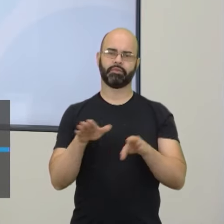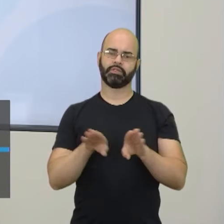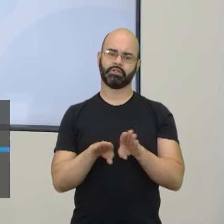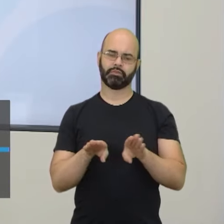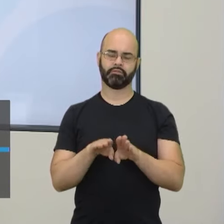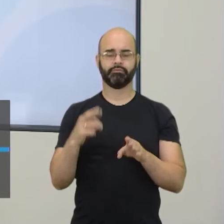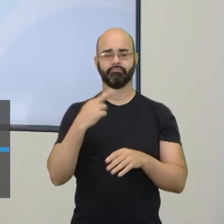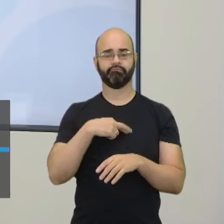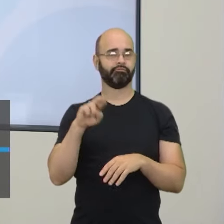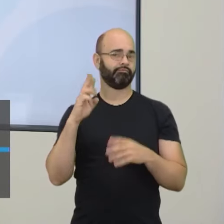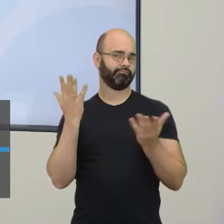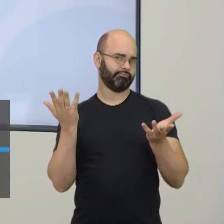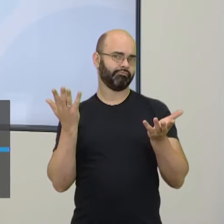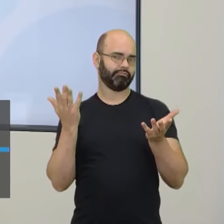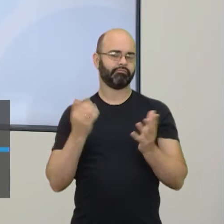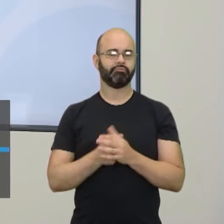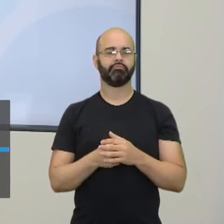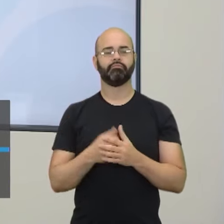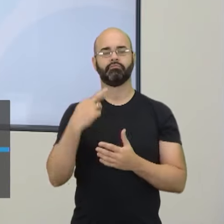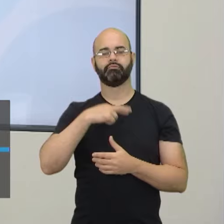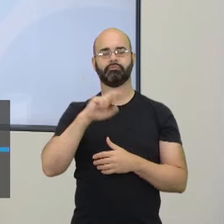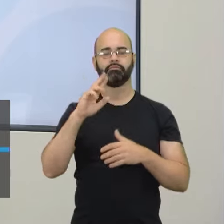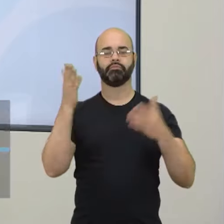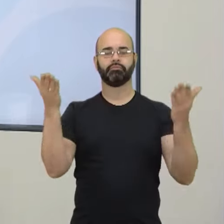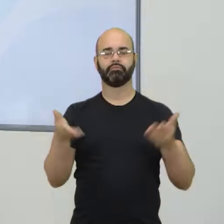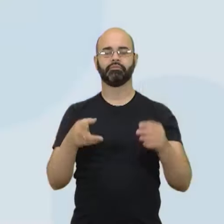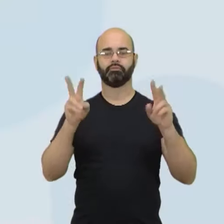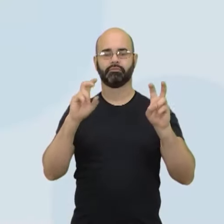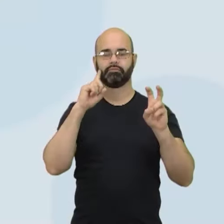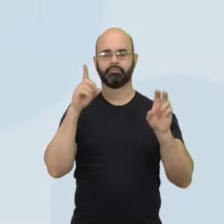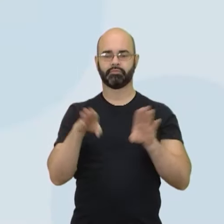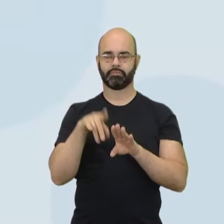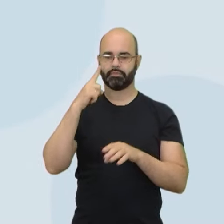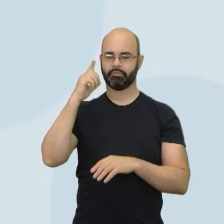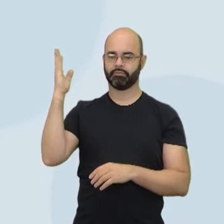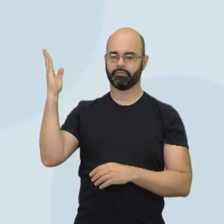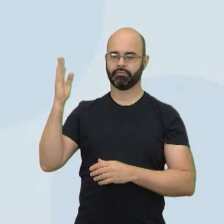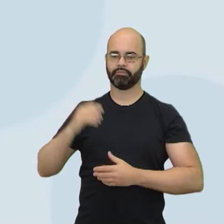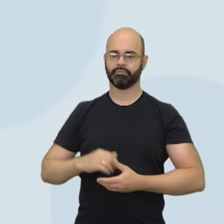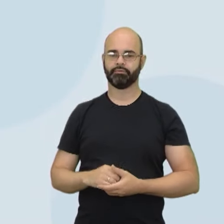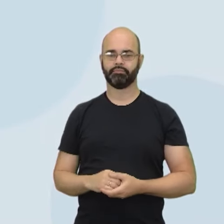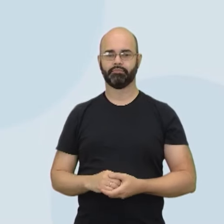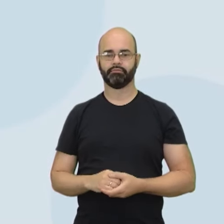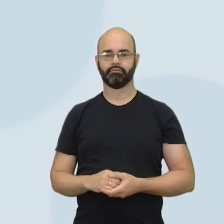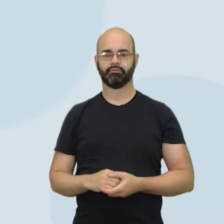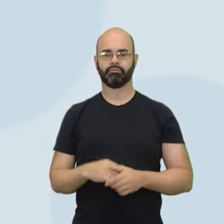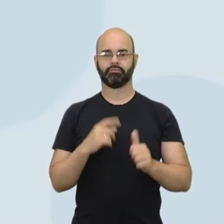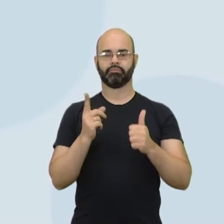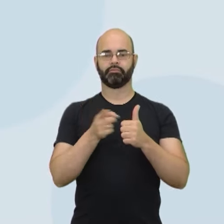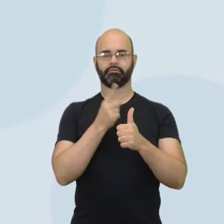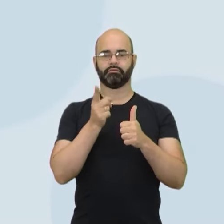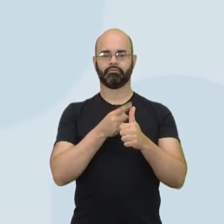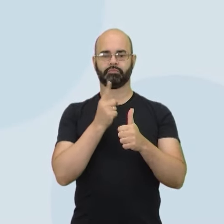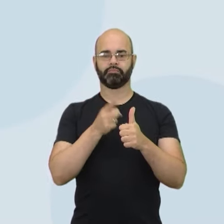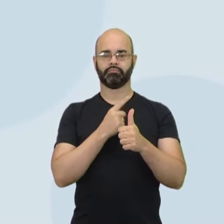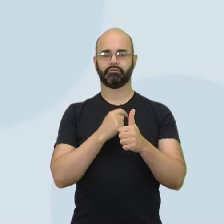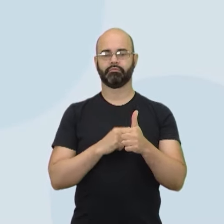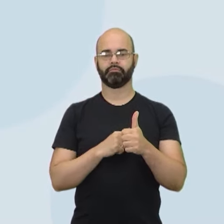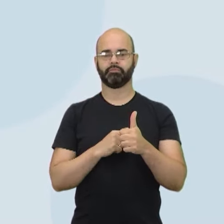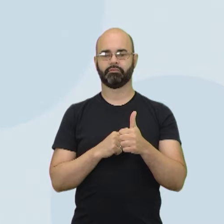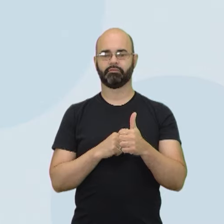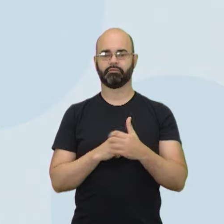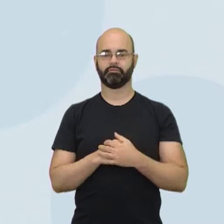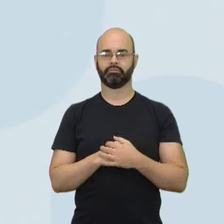falar de religião, então nós vamos falar um pouquinho da atualidade. Dá uma olhadinha aí na tela, sexto ano. Primeiro, vamos falar